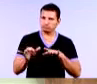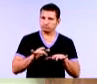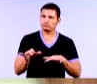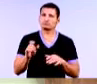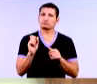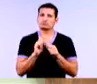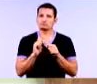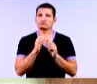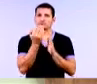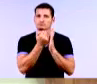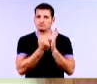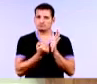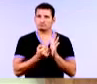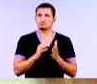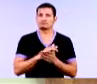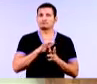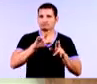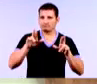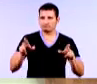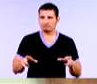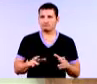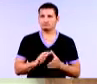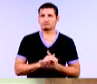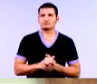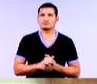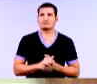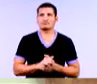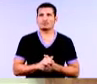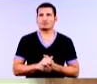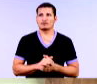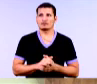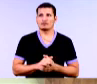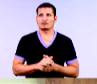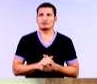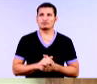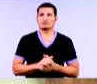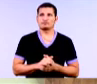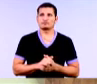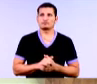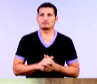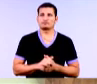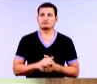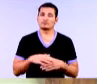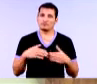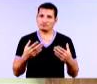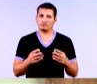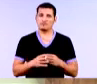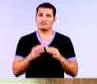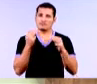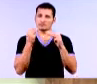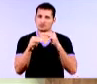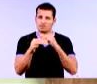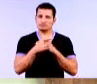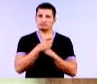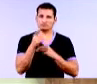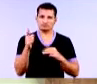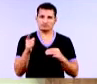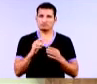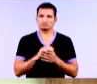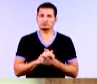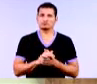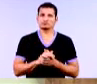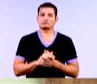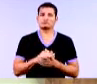programas enfim, né, uma série de programas aí, né? Então, deixar essa mensagem aí para vocês, né, para a gente